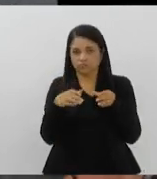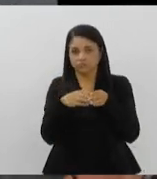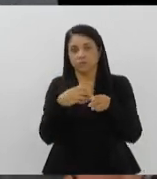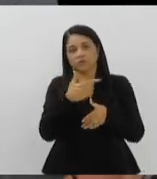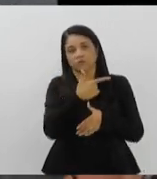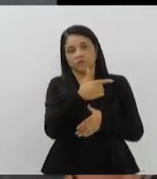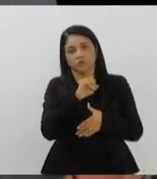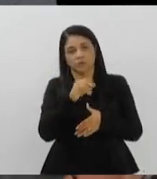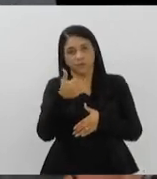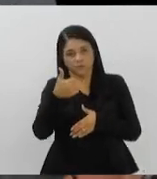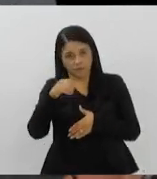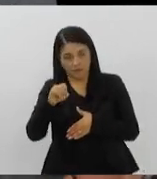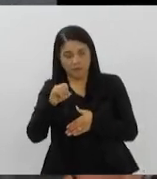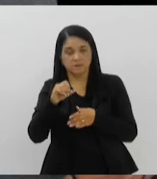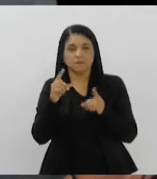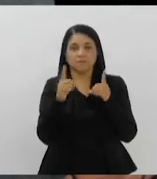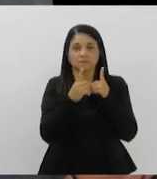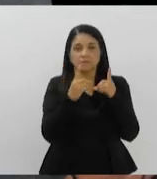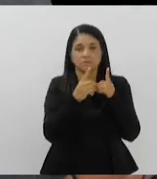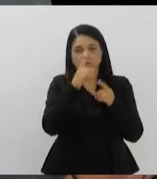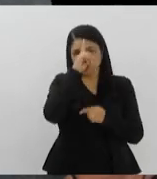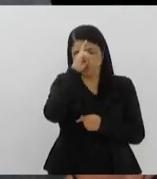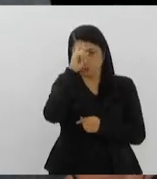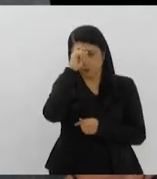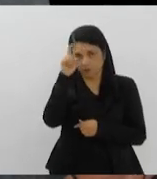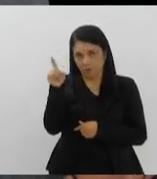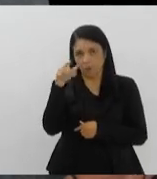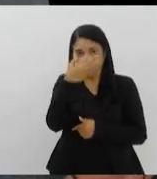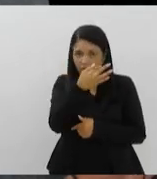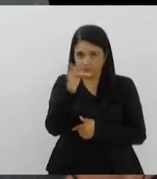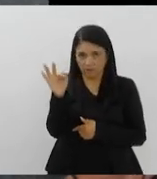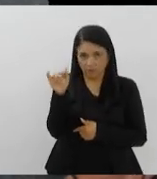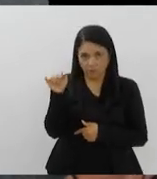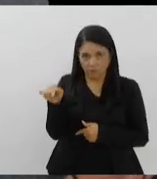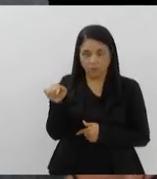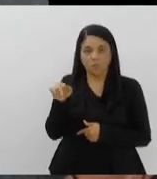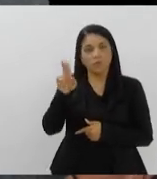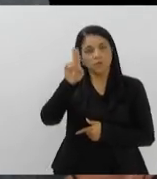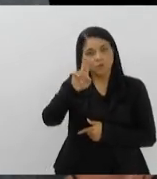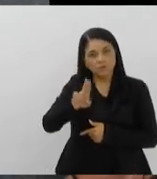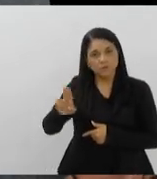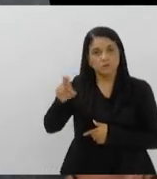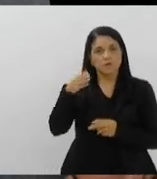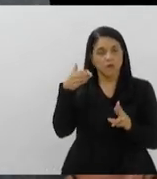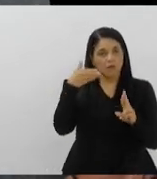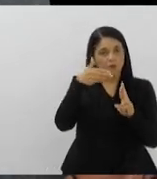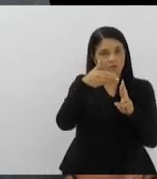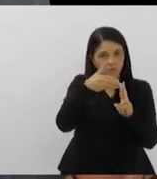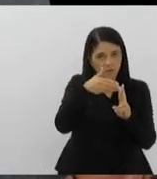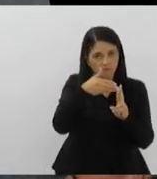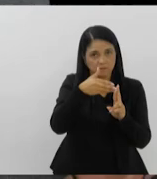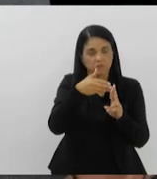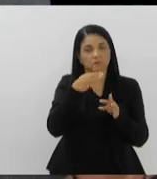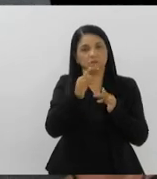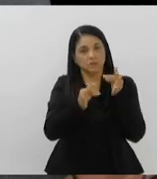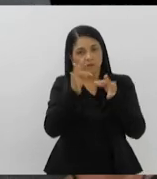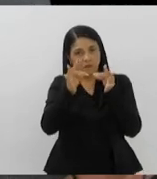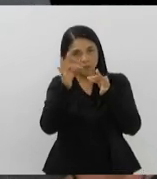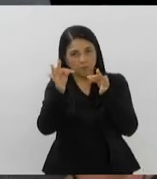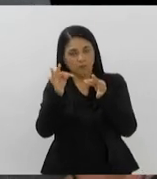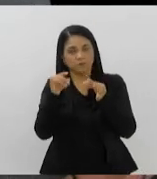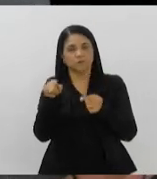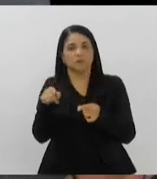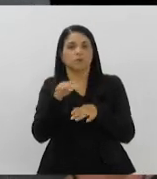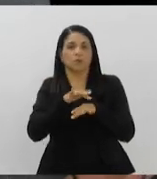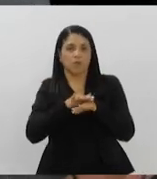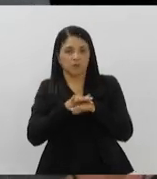são atendidos no Hospital Grafeguilha, um hospital federal universitário de referência do tratamento dessa